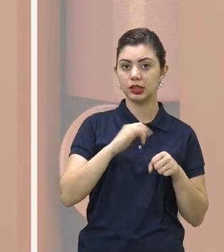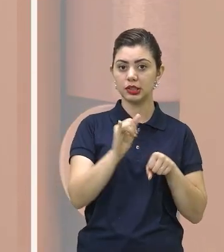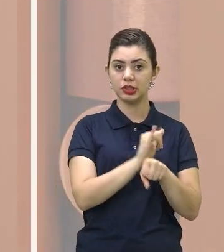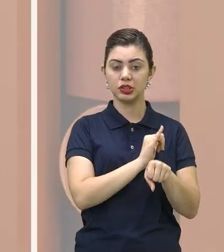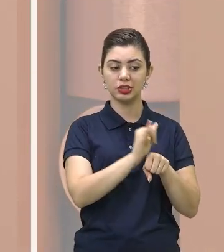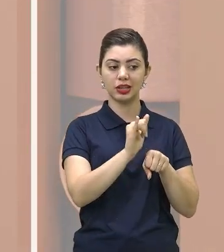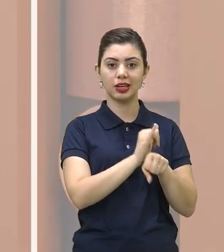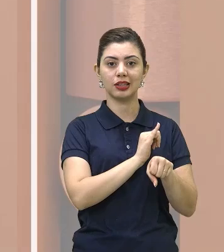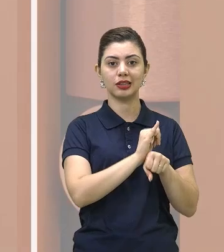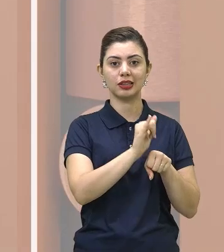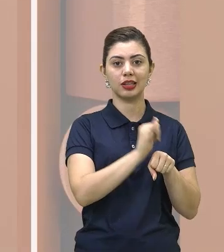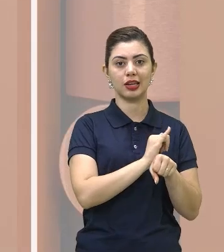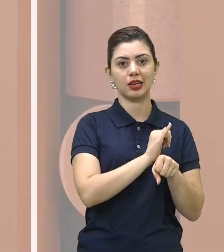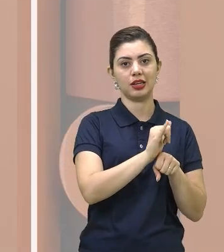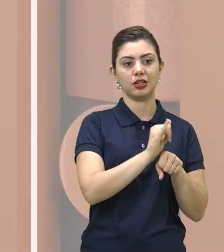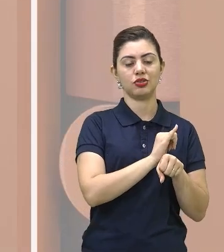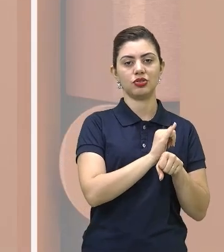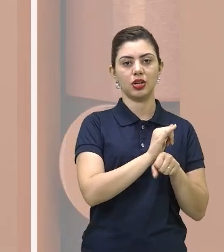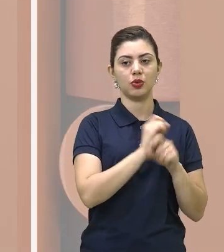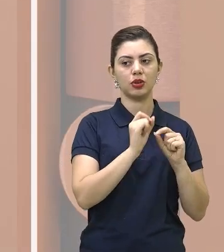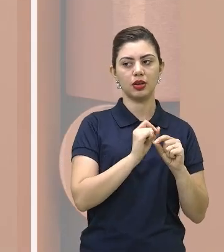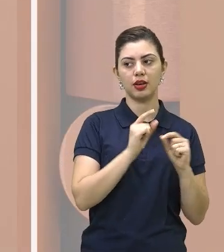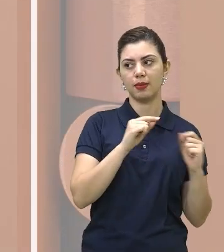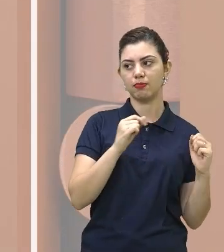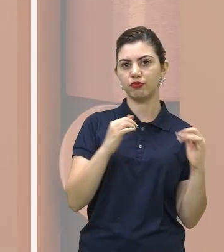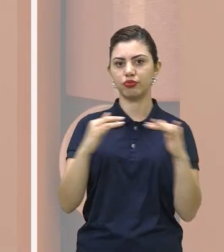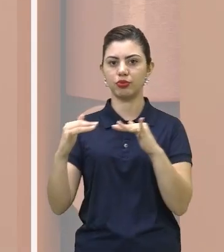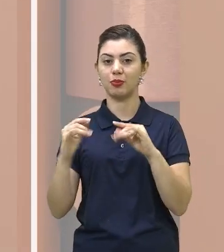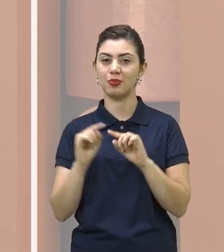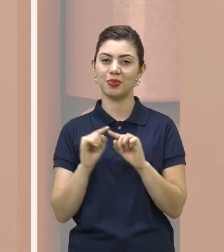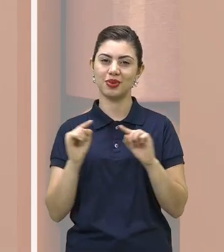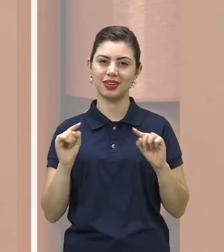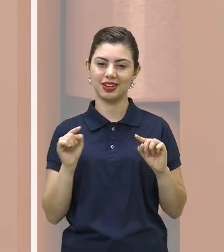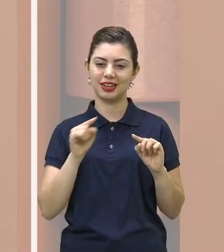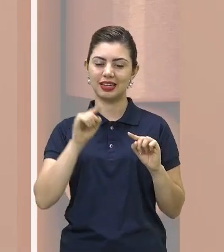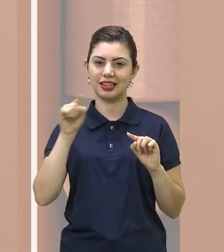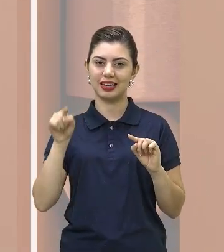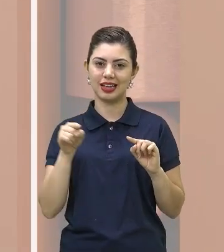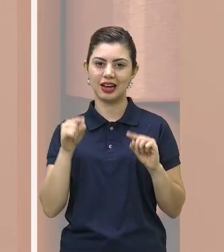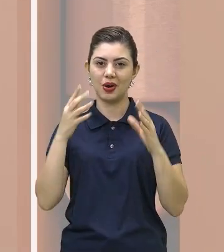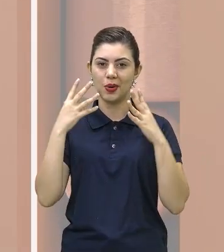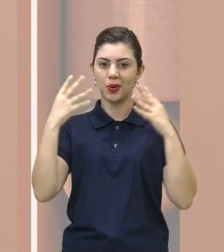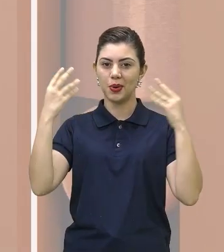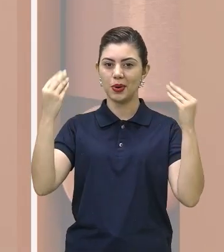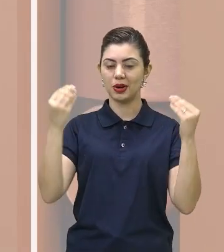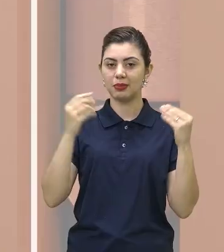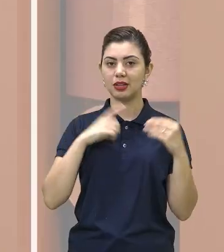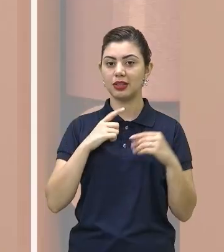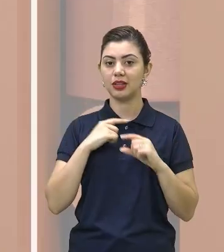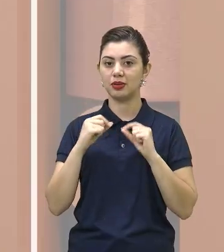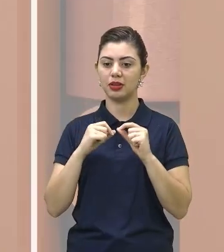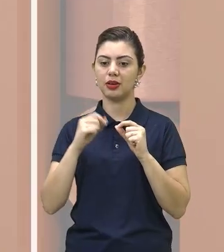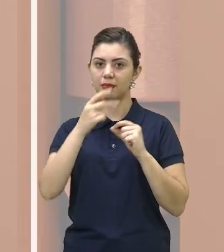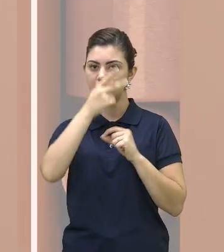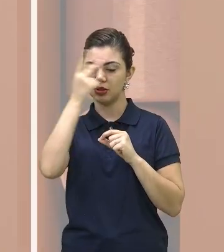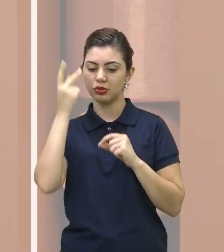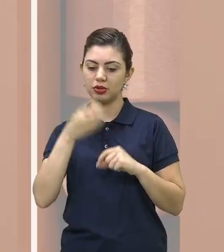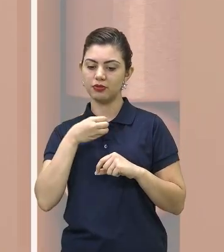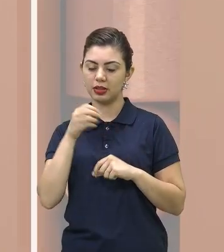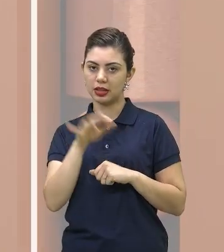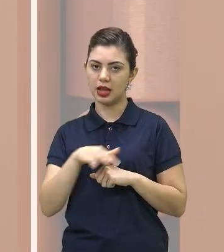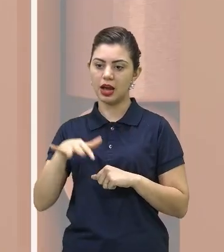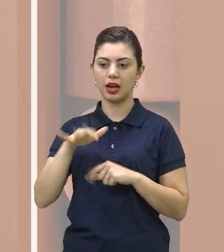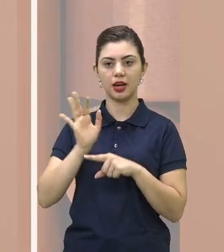só que agora onde? Em Pernambuco. Porém, os holandeses receberam ajuda de moradores da região.